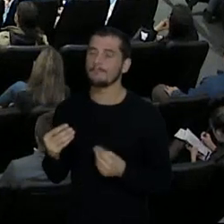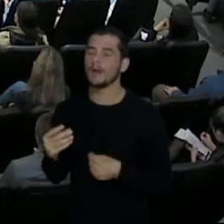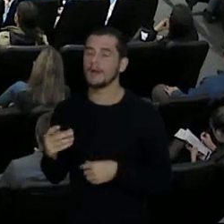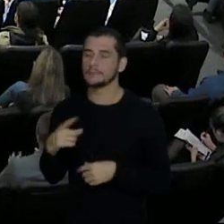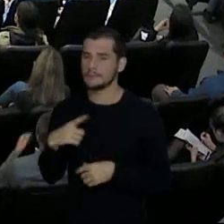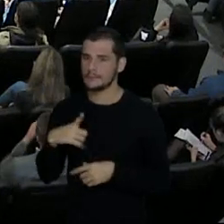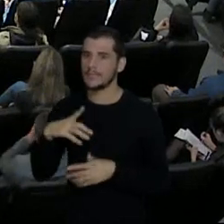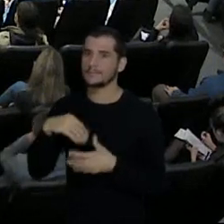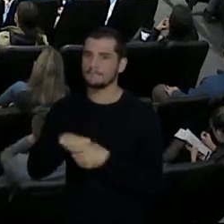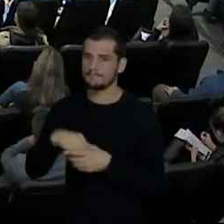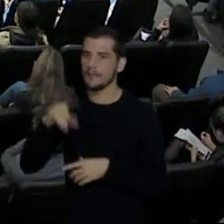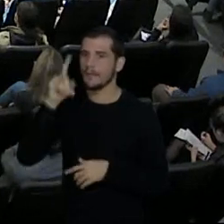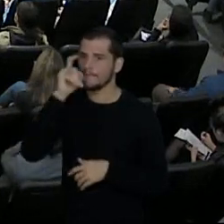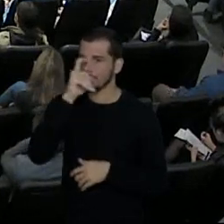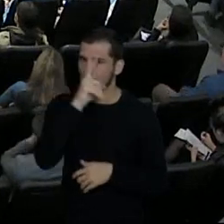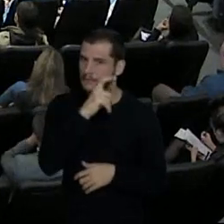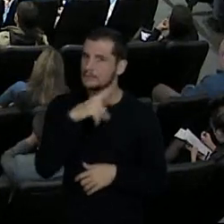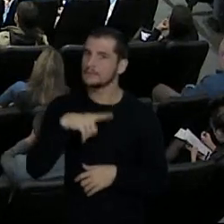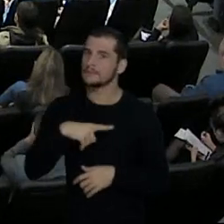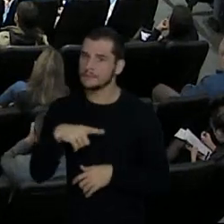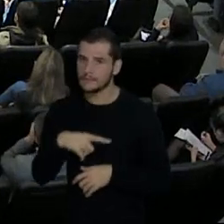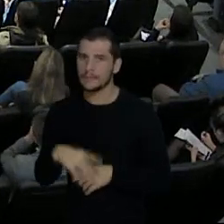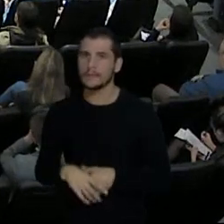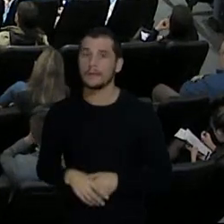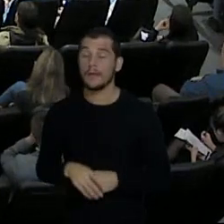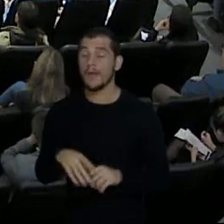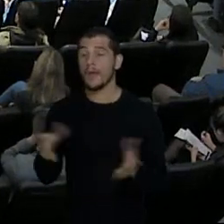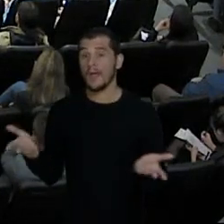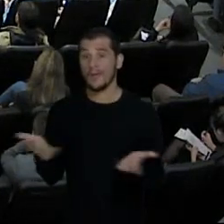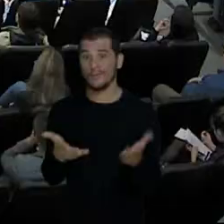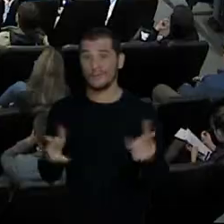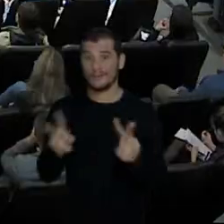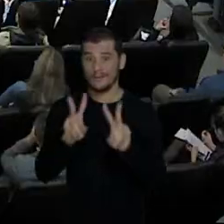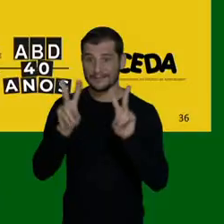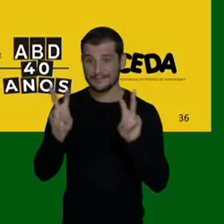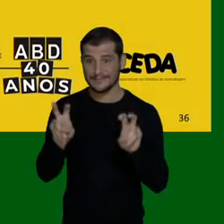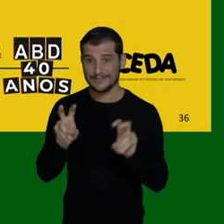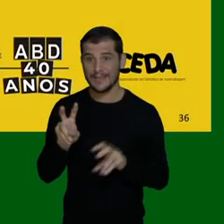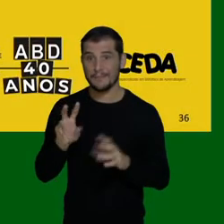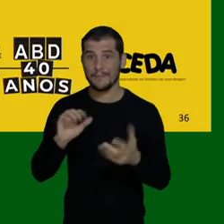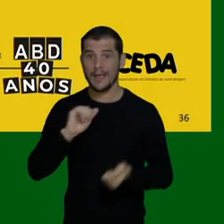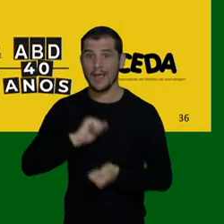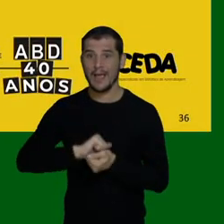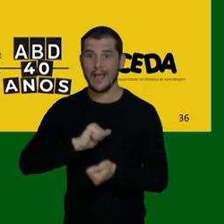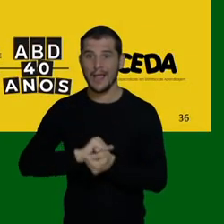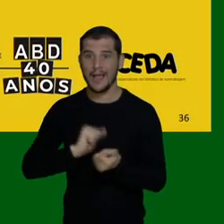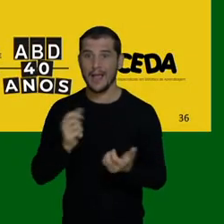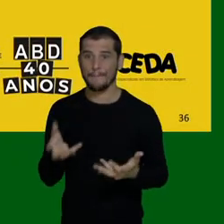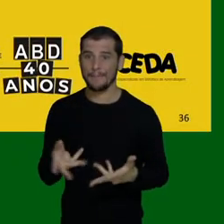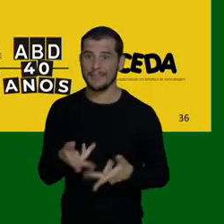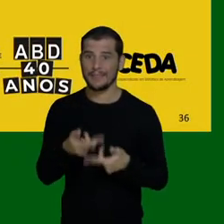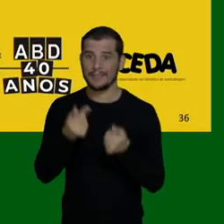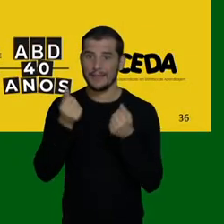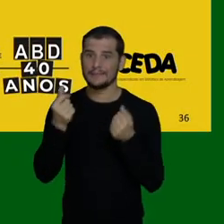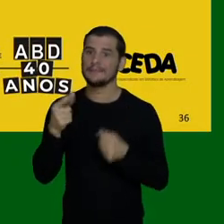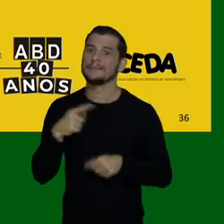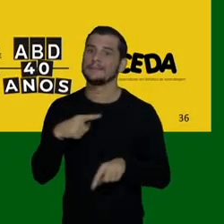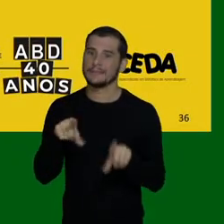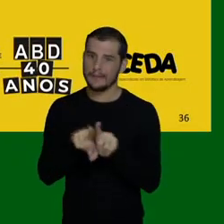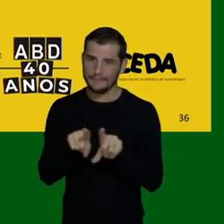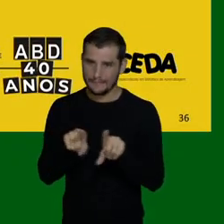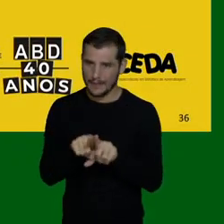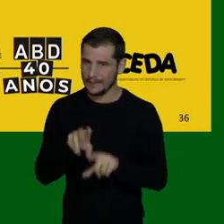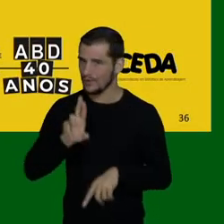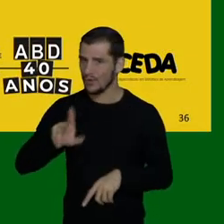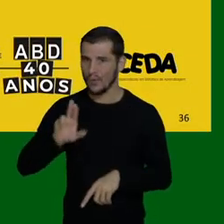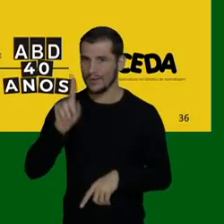então vamos falar um pouquinho das habilidades não são só dificuldades eles têm habilidades também e a gente